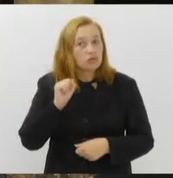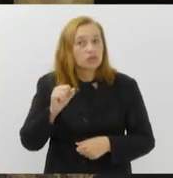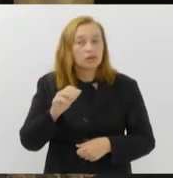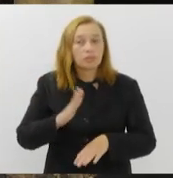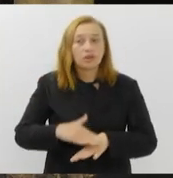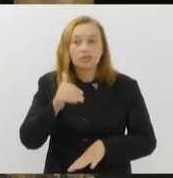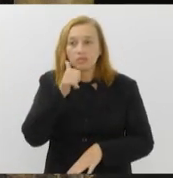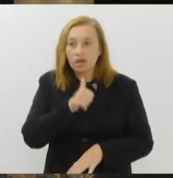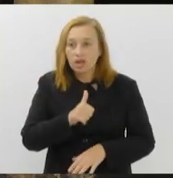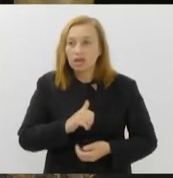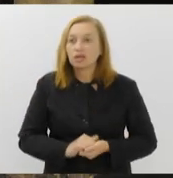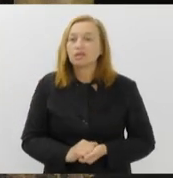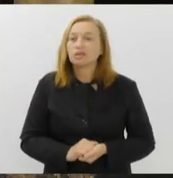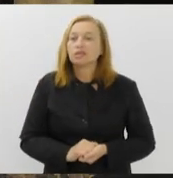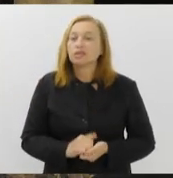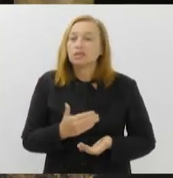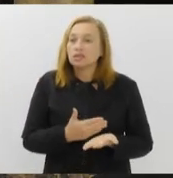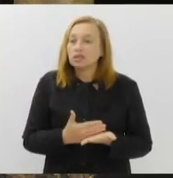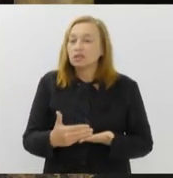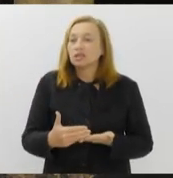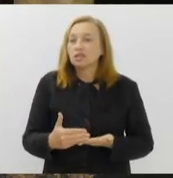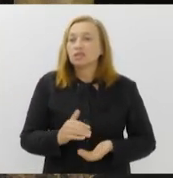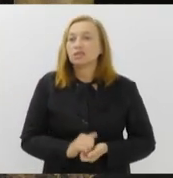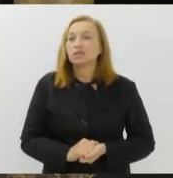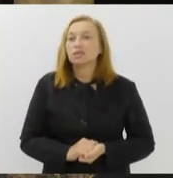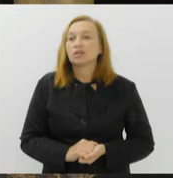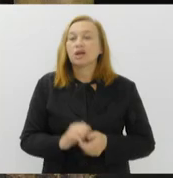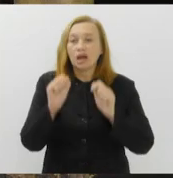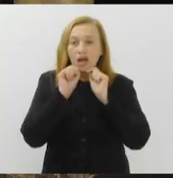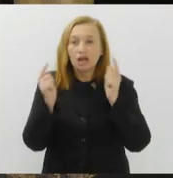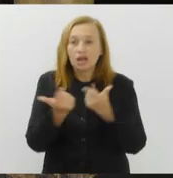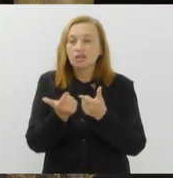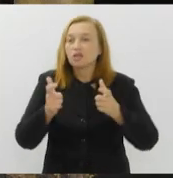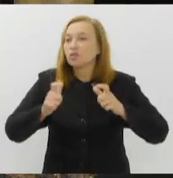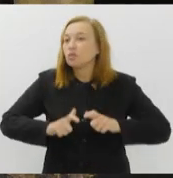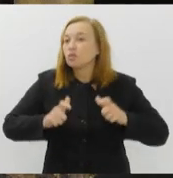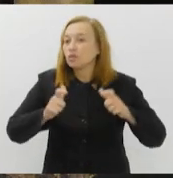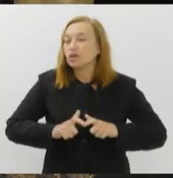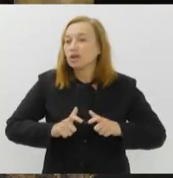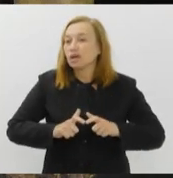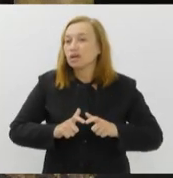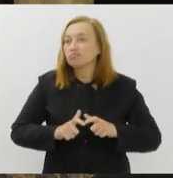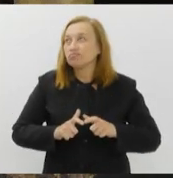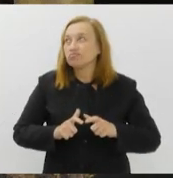mulheres, né, que estão na ponta, e eu acho que a Alerj é um lugar muito